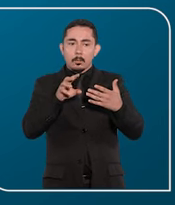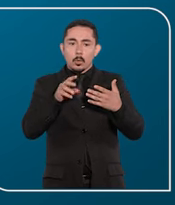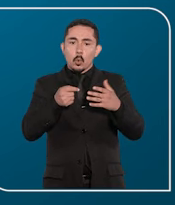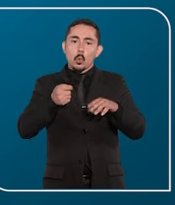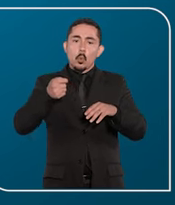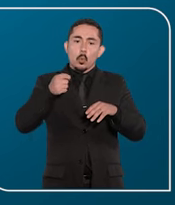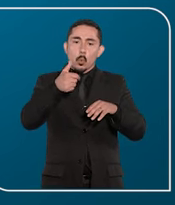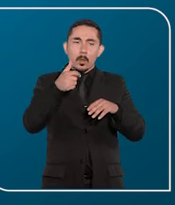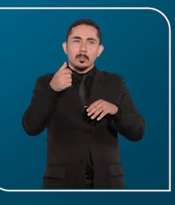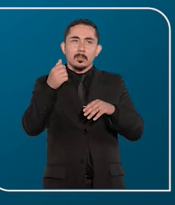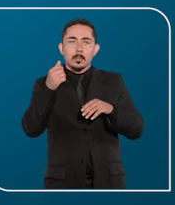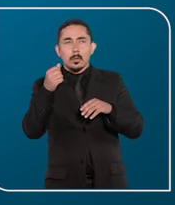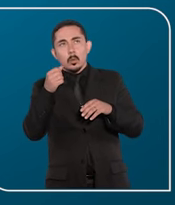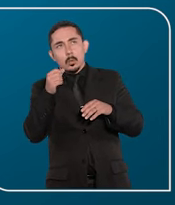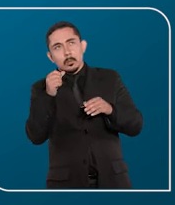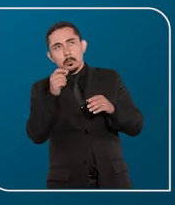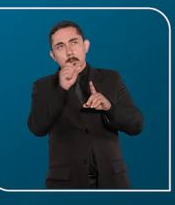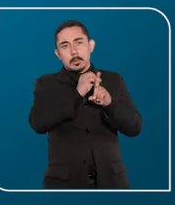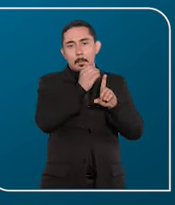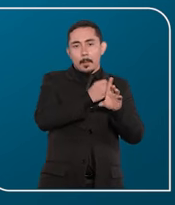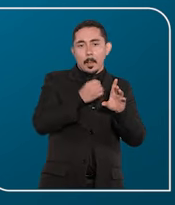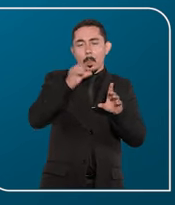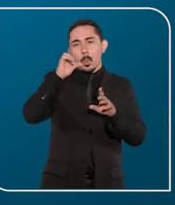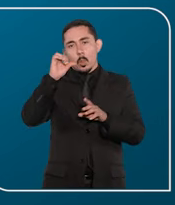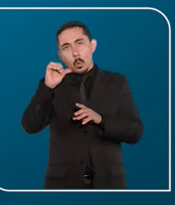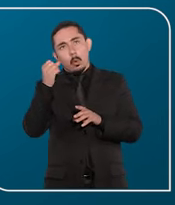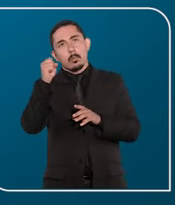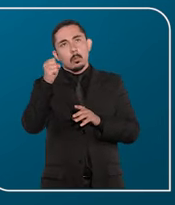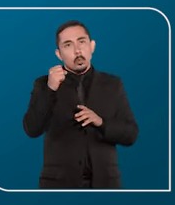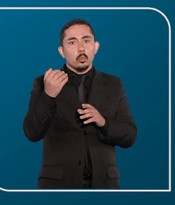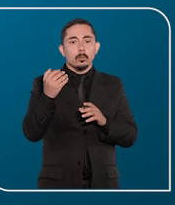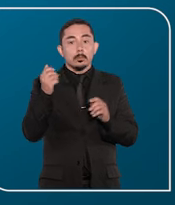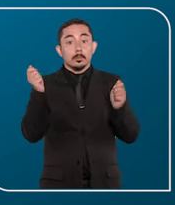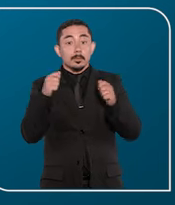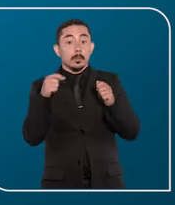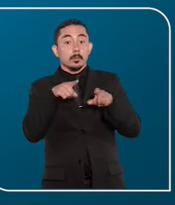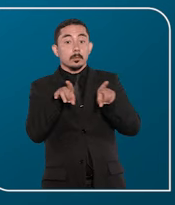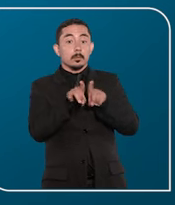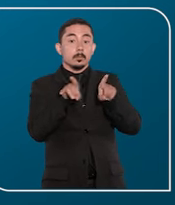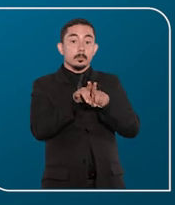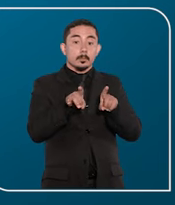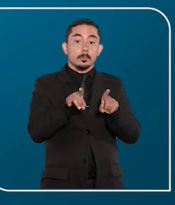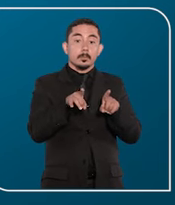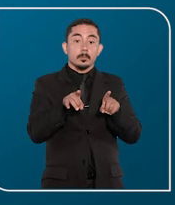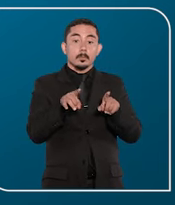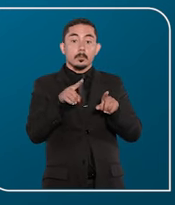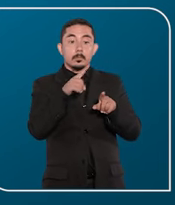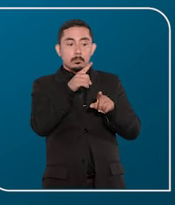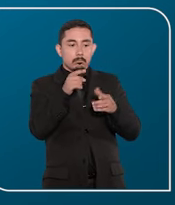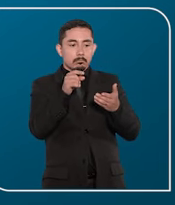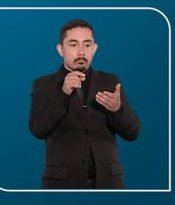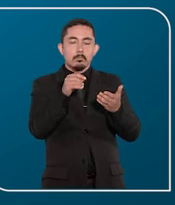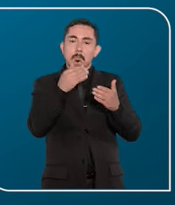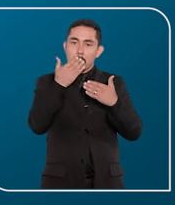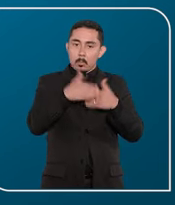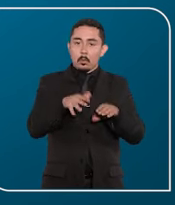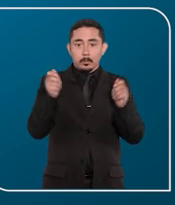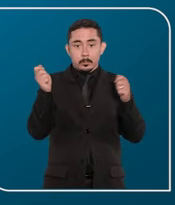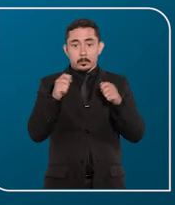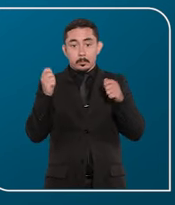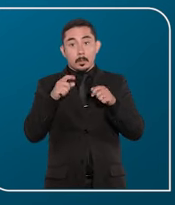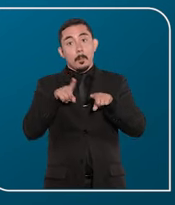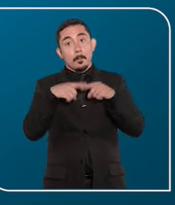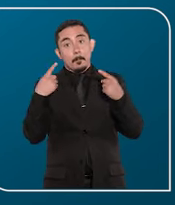engano, oitavo ou nono semestre, aí o professor Fetter pode me corrigir, ele já pode estar realizando o exame de ordem. Mas, efetivamente, o exercício da